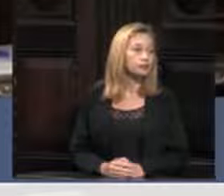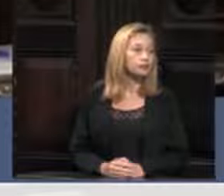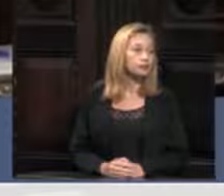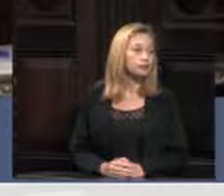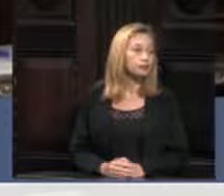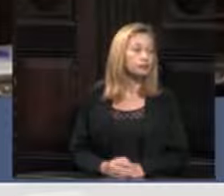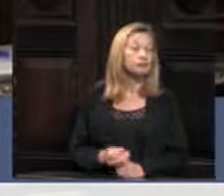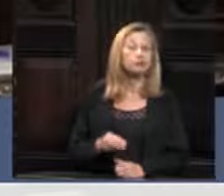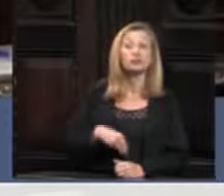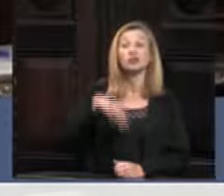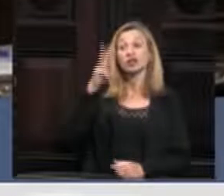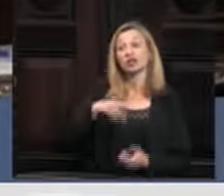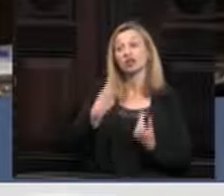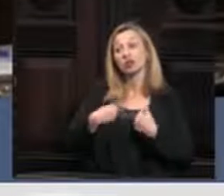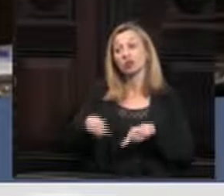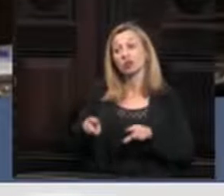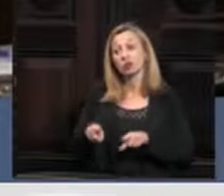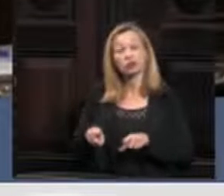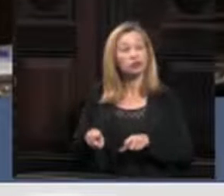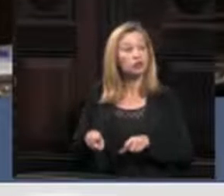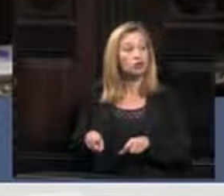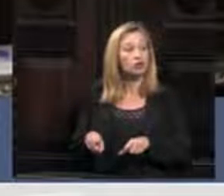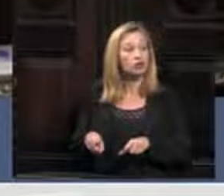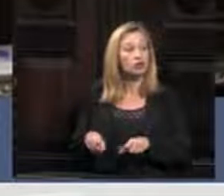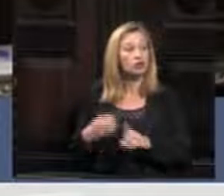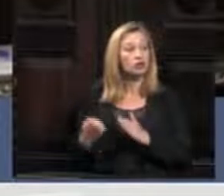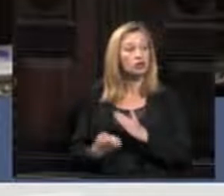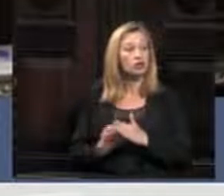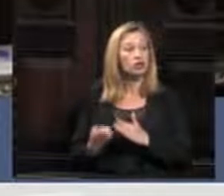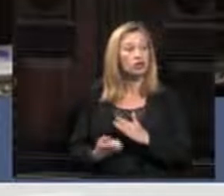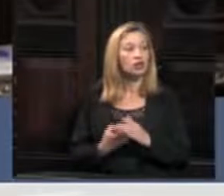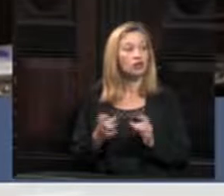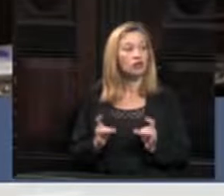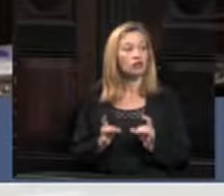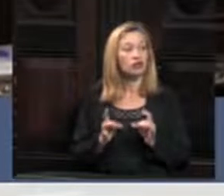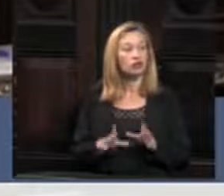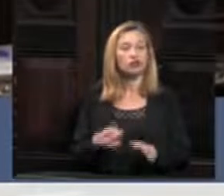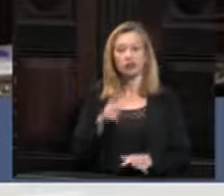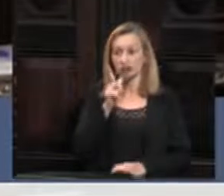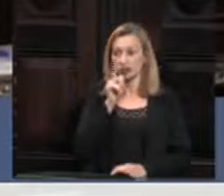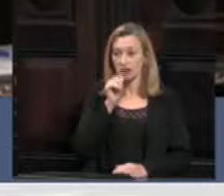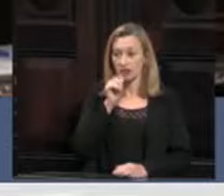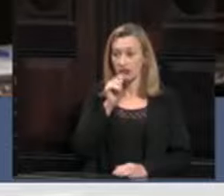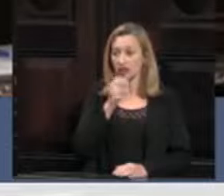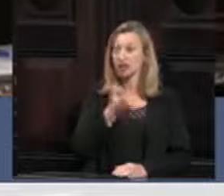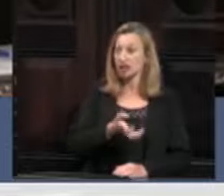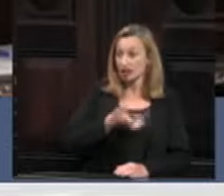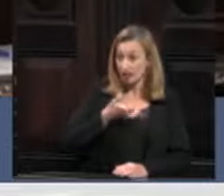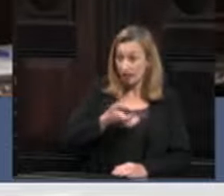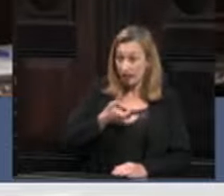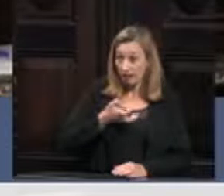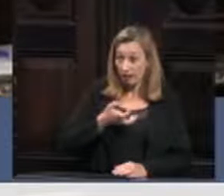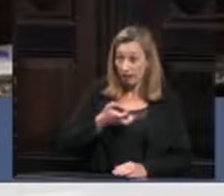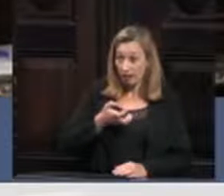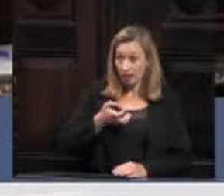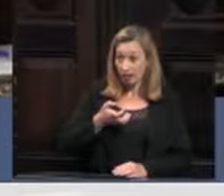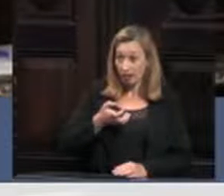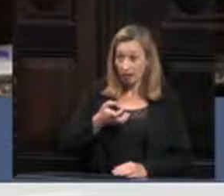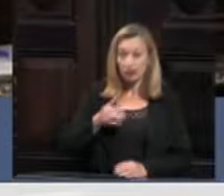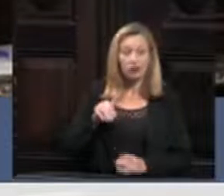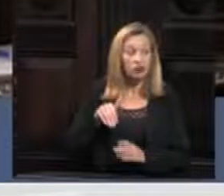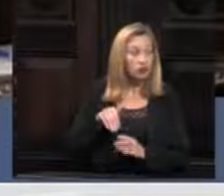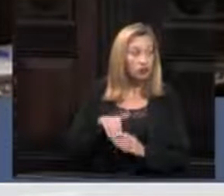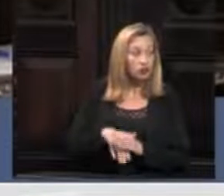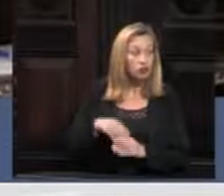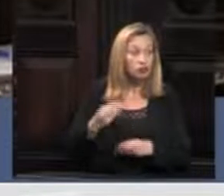quem é contrário à privatização da SEDAI e que quer honrar o voto